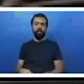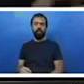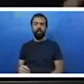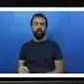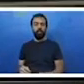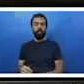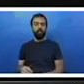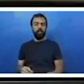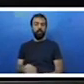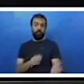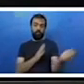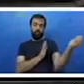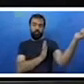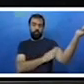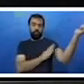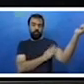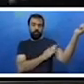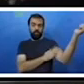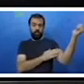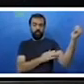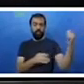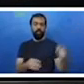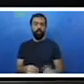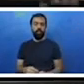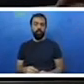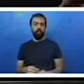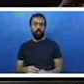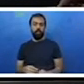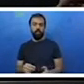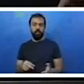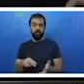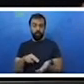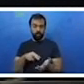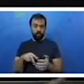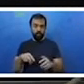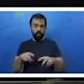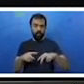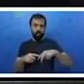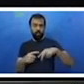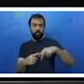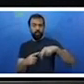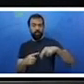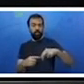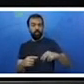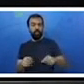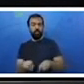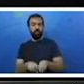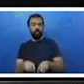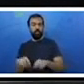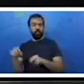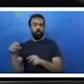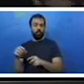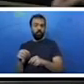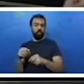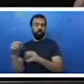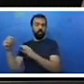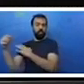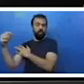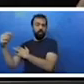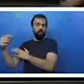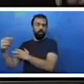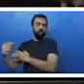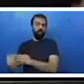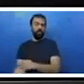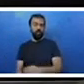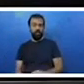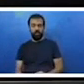que é a capacidade que intensifica a força e a impulsão das pernas e dos braços. Então ele consegue fazer uns saltos mais distantes, mais altos,